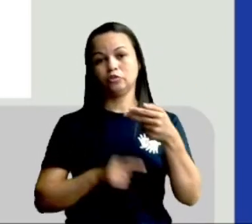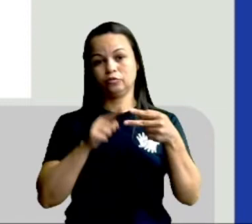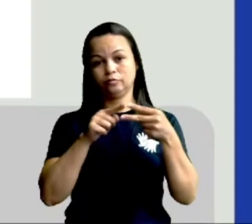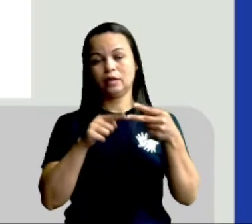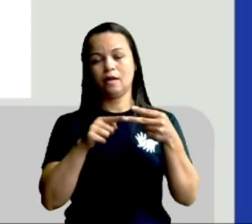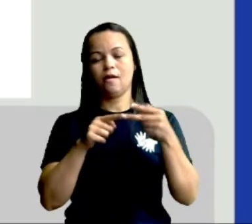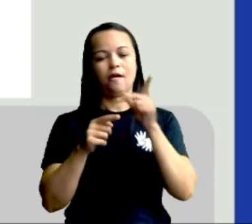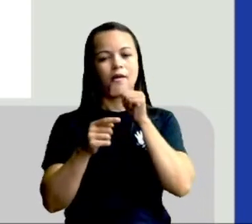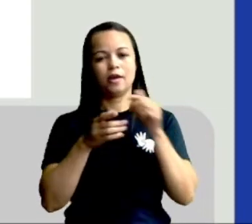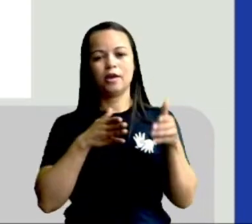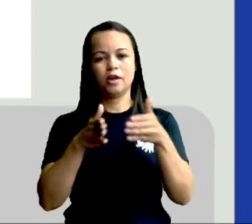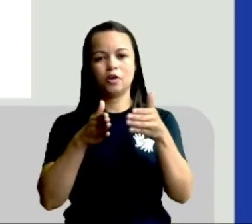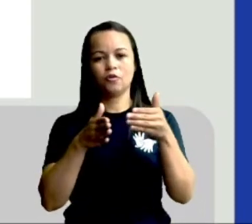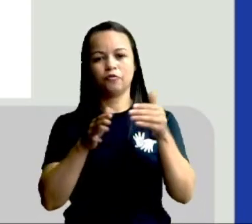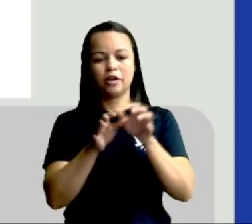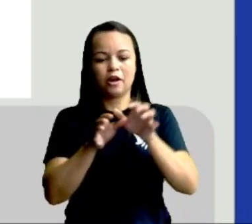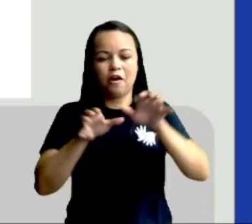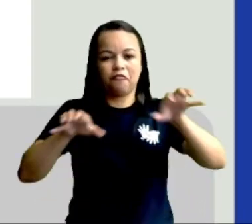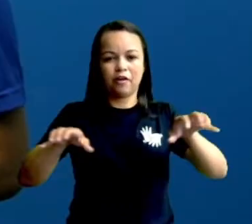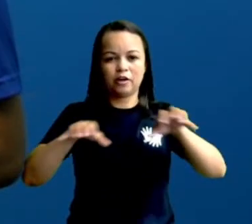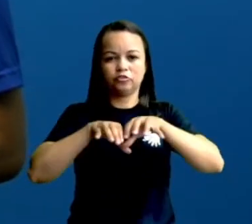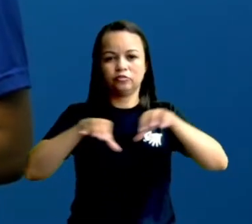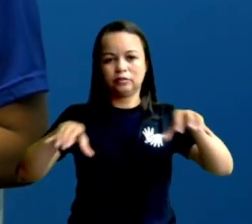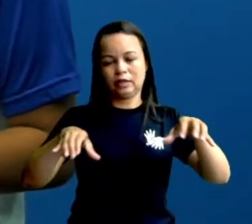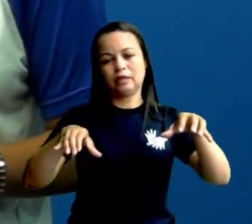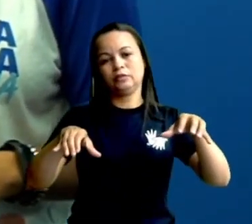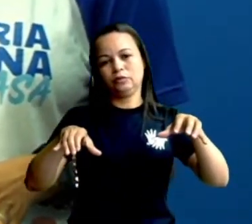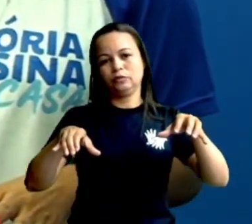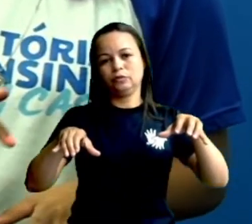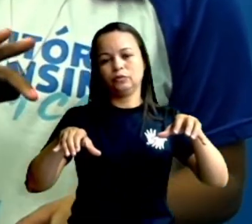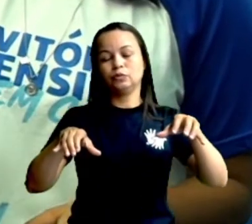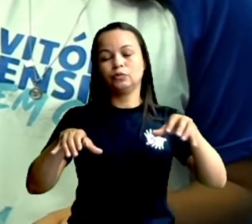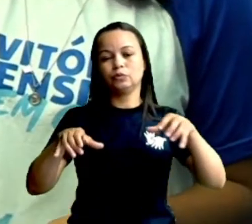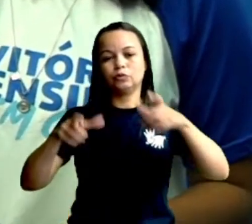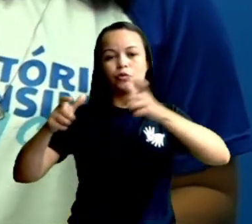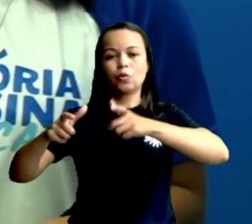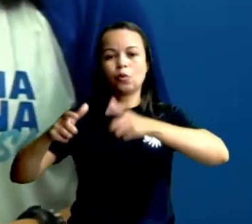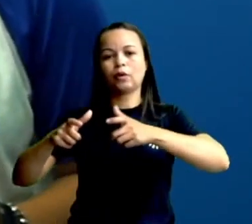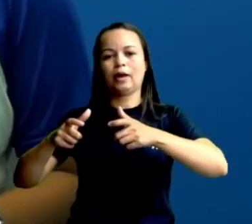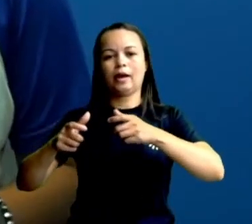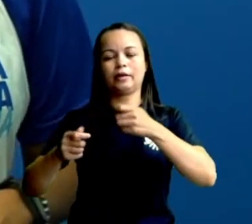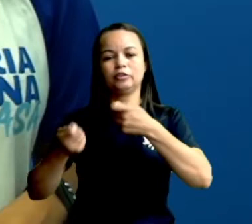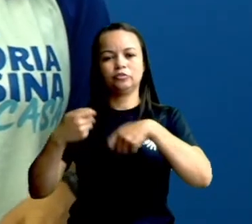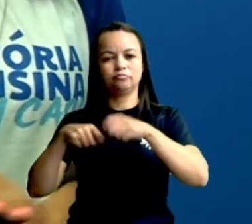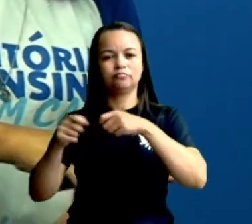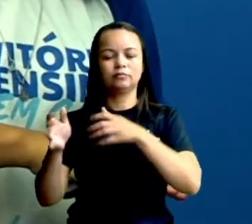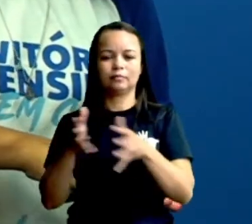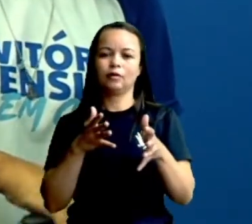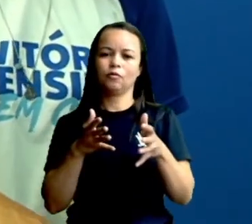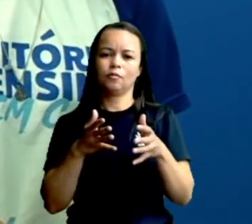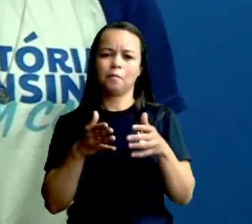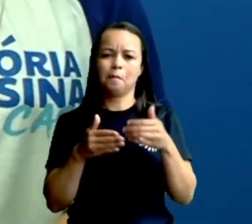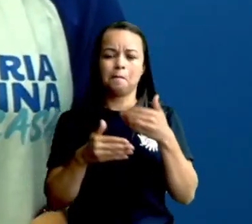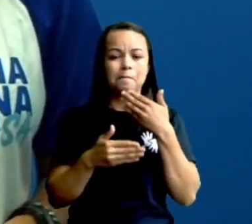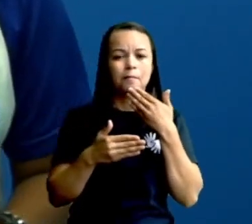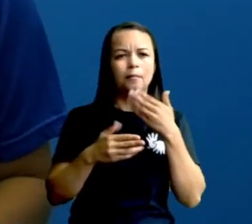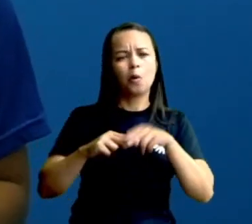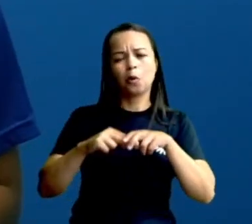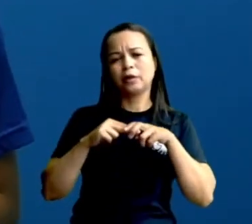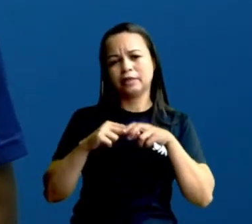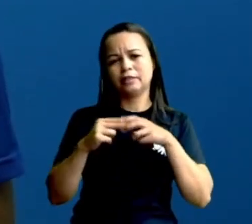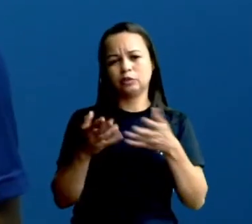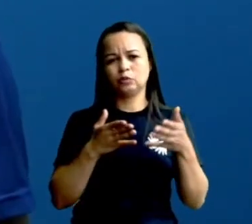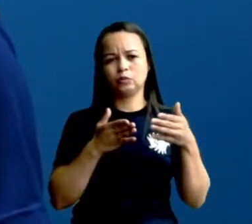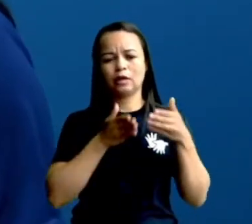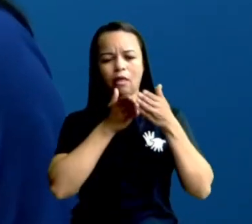de navegar, ele fica afastado dos grandes centros de negócio. Por isso que não é tão vantagem hoje as